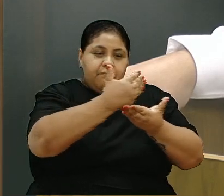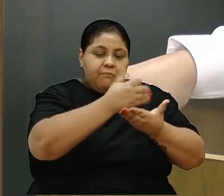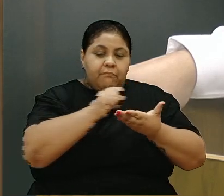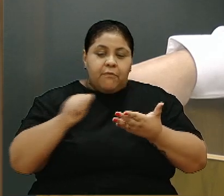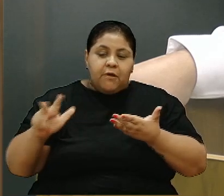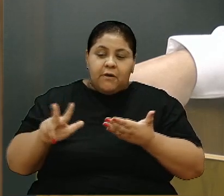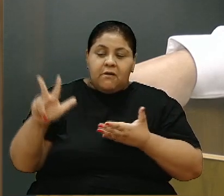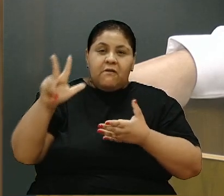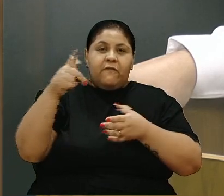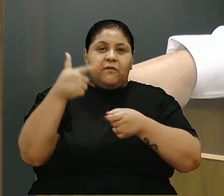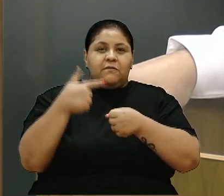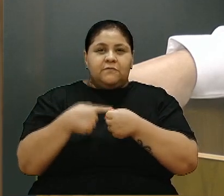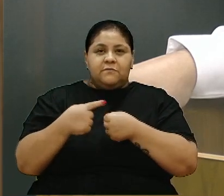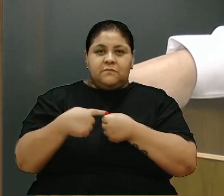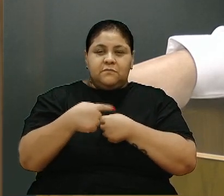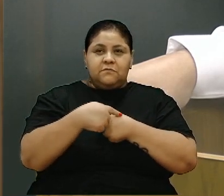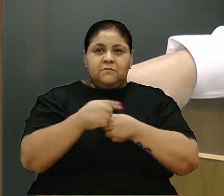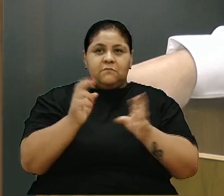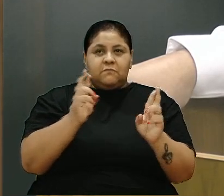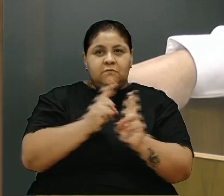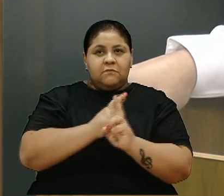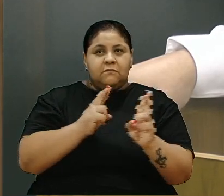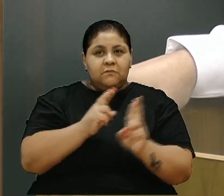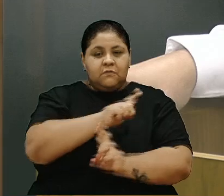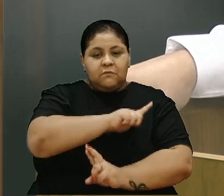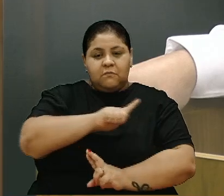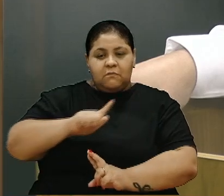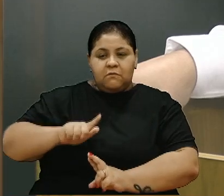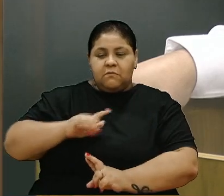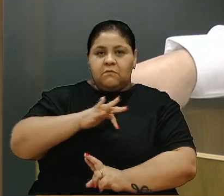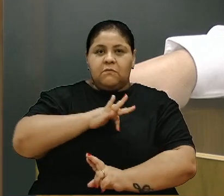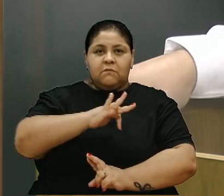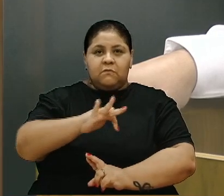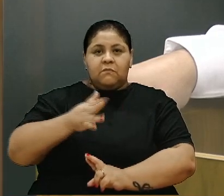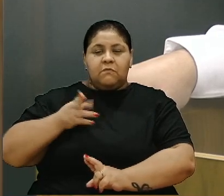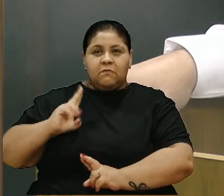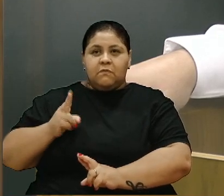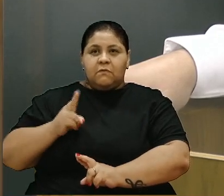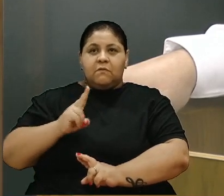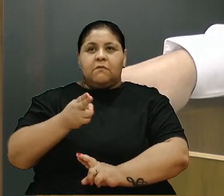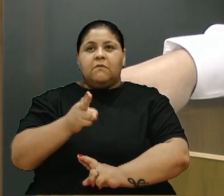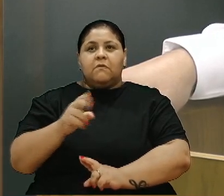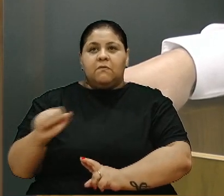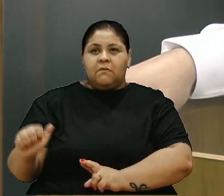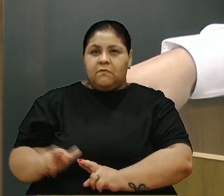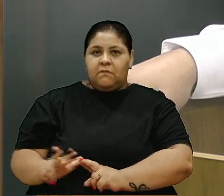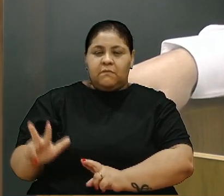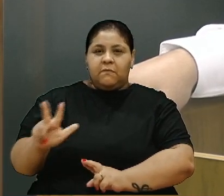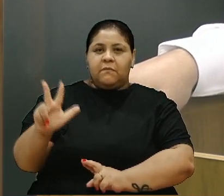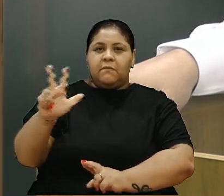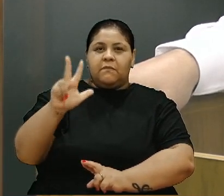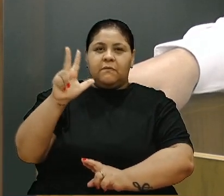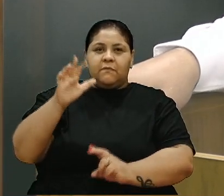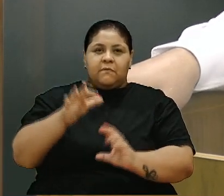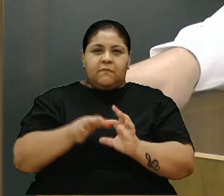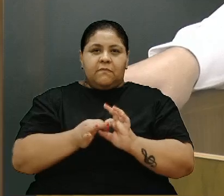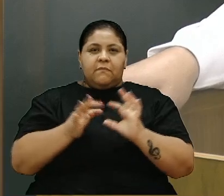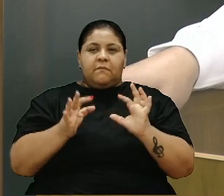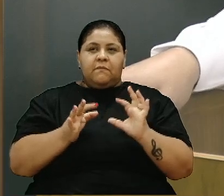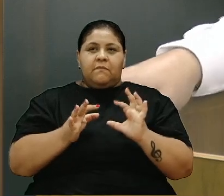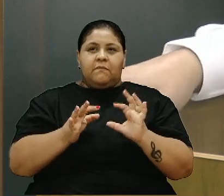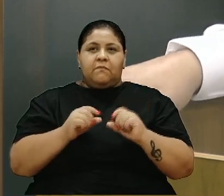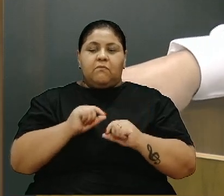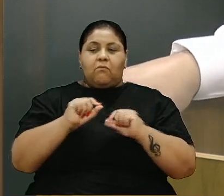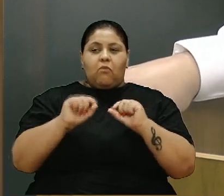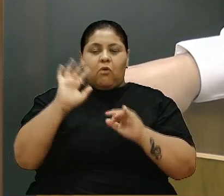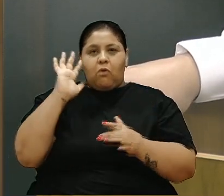nossa cidade, a relação com o governo federal, sempre serão valorizadas e liberadas, né, na medida do